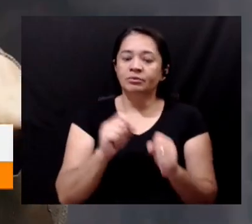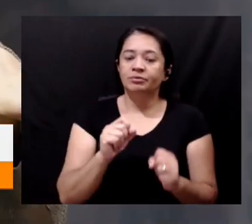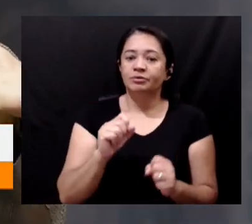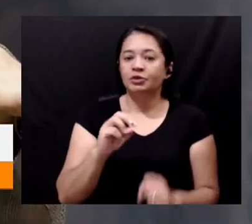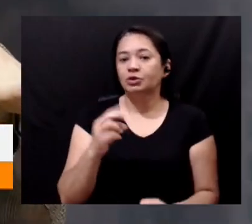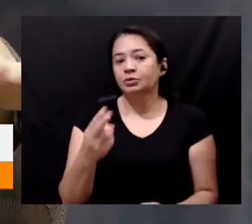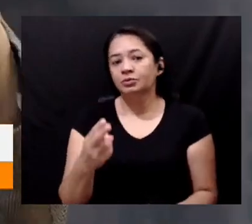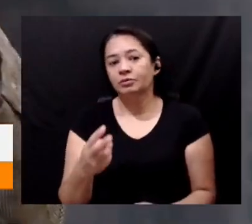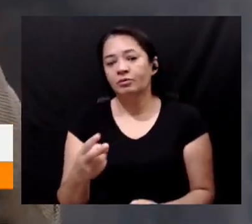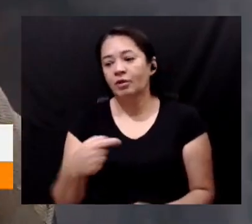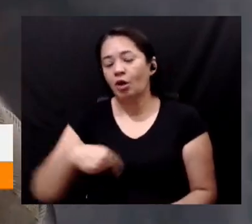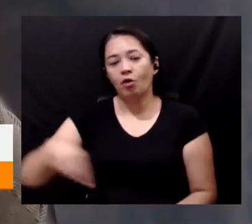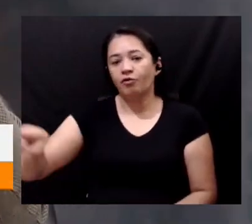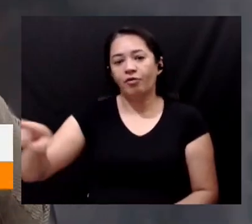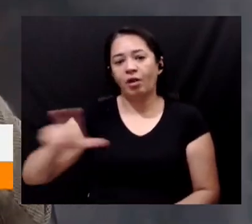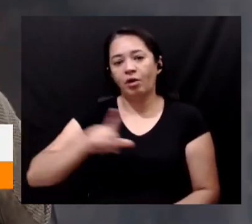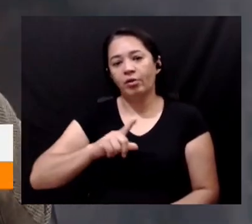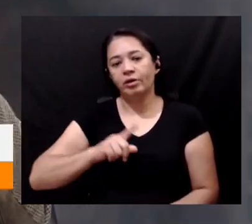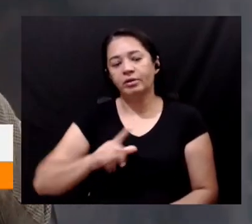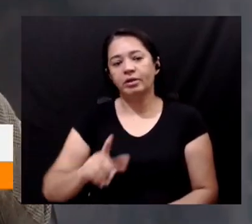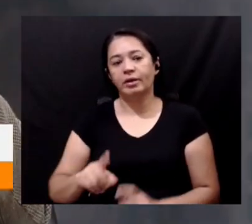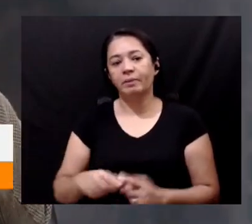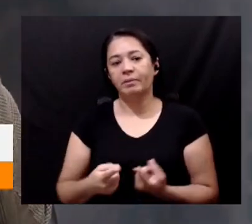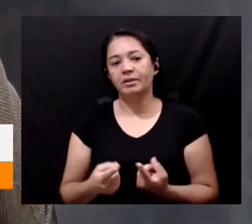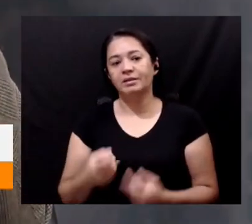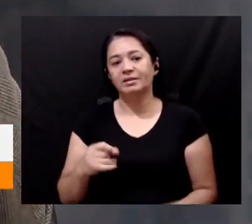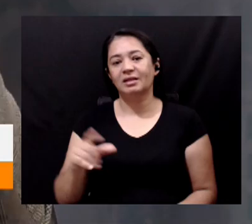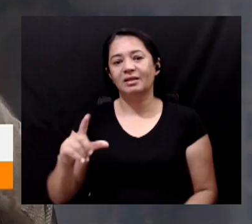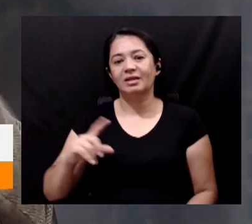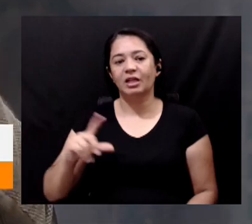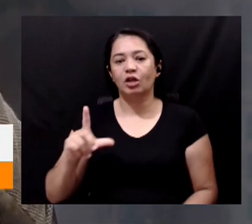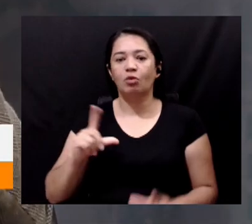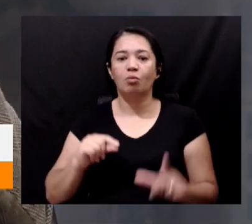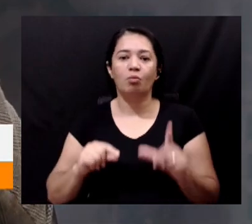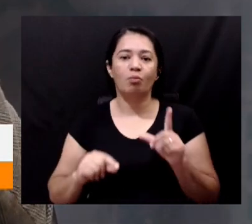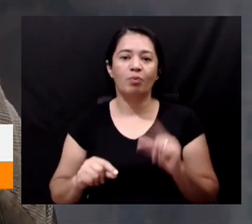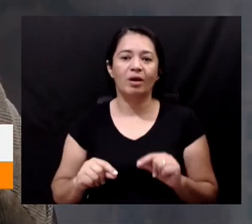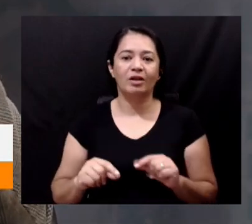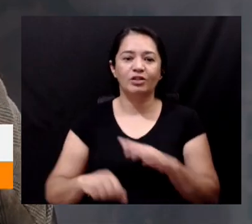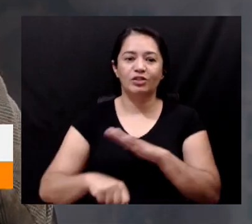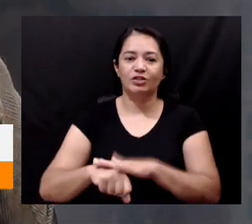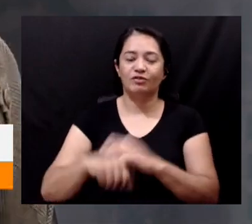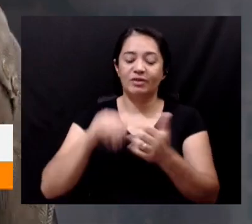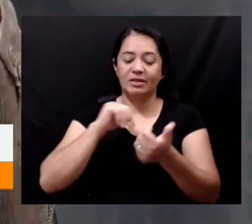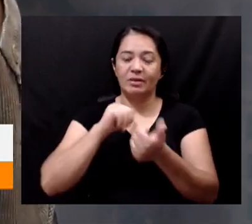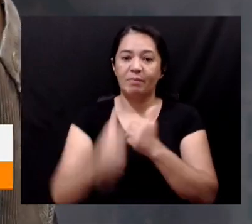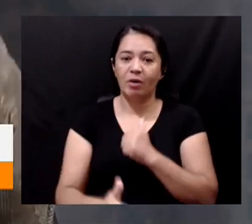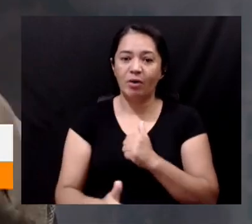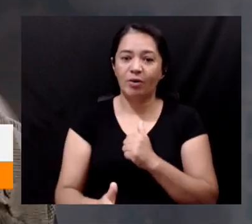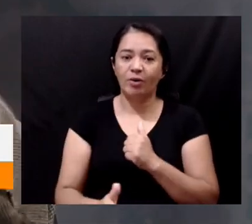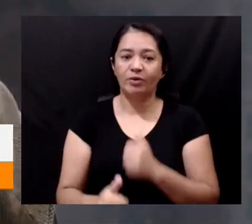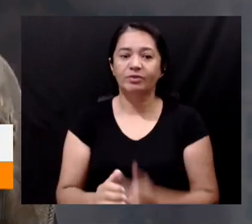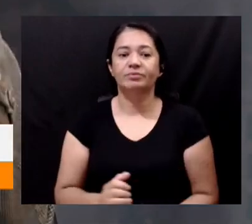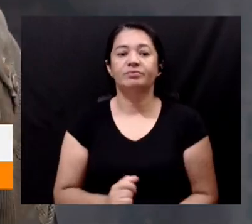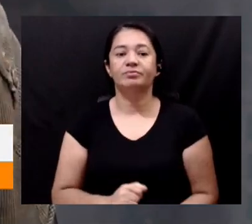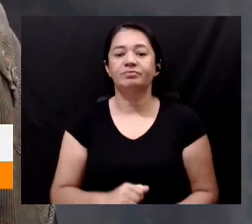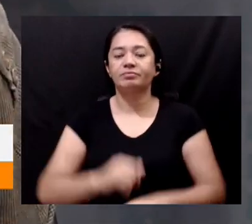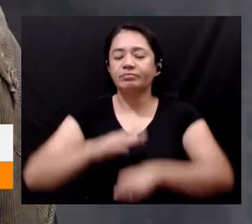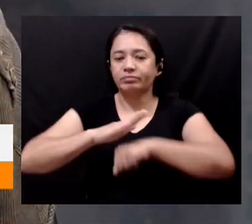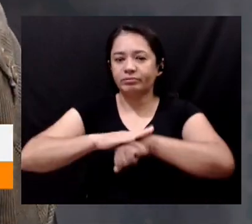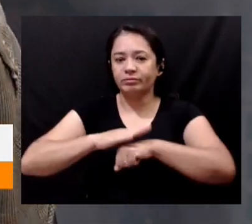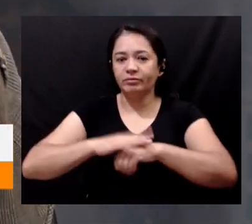que tem. Mas Uhum. se ele tem ali a opção de fazer esportes, né, de fazer